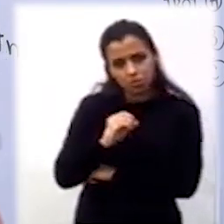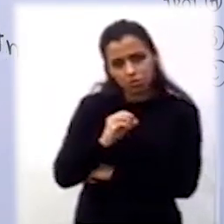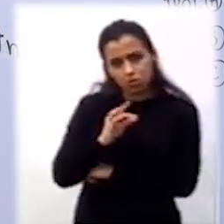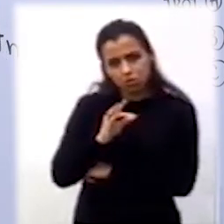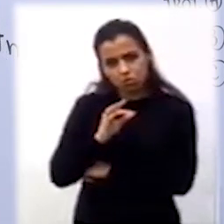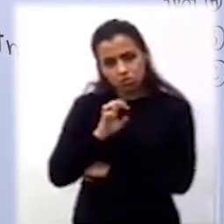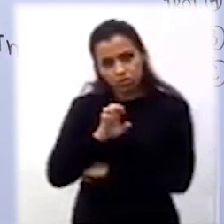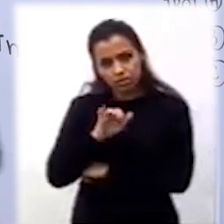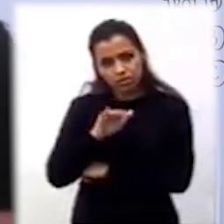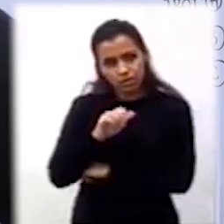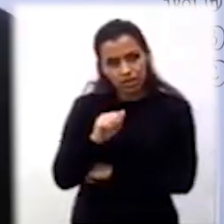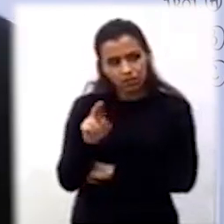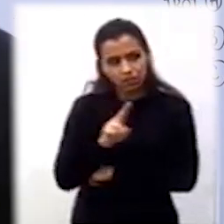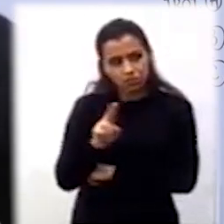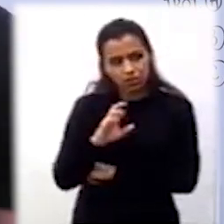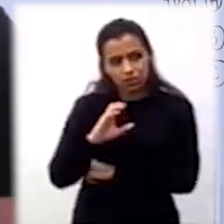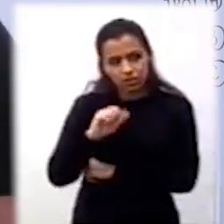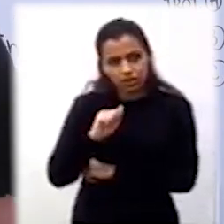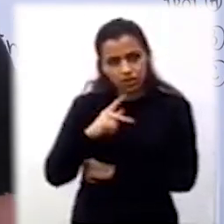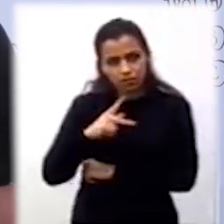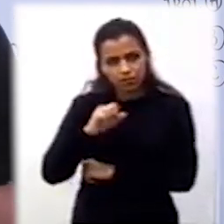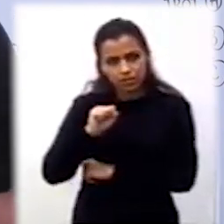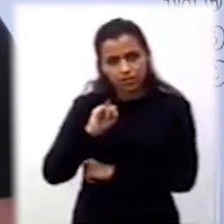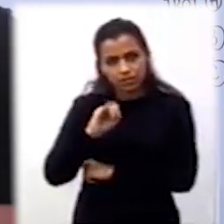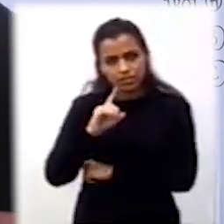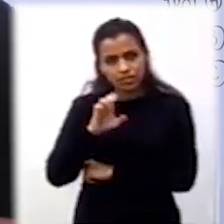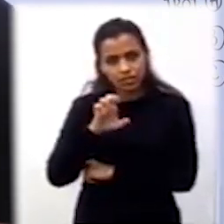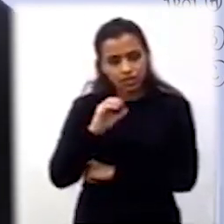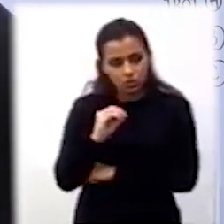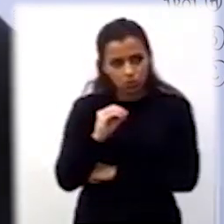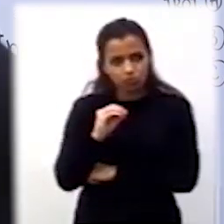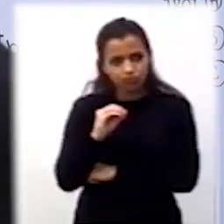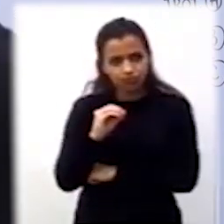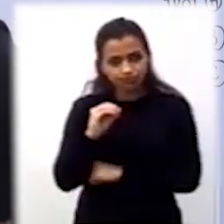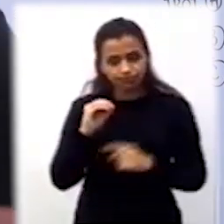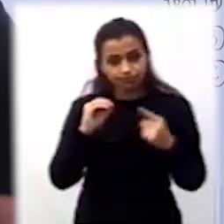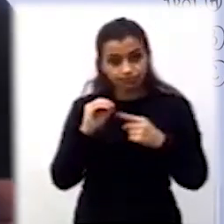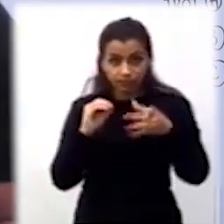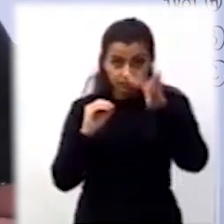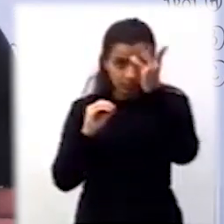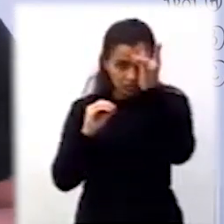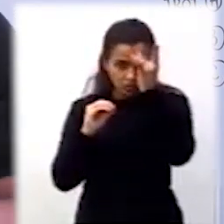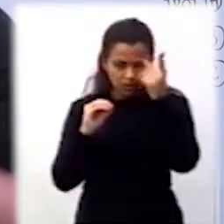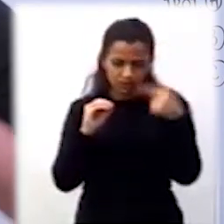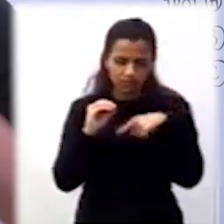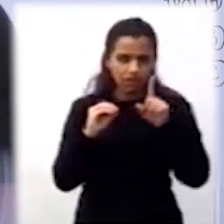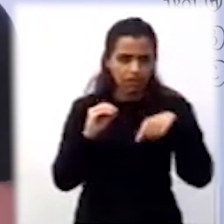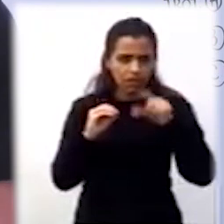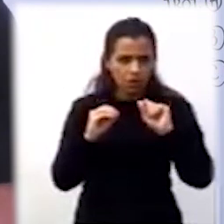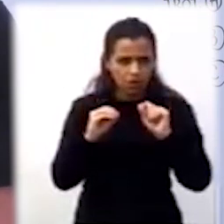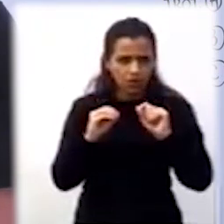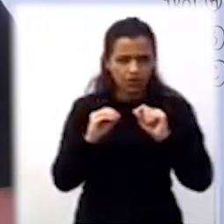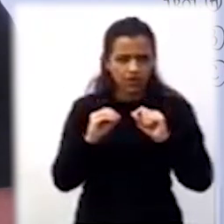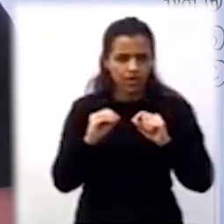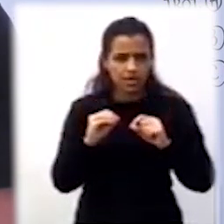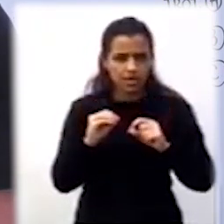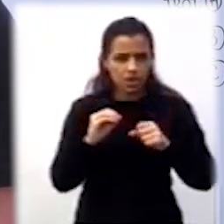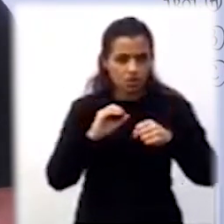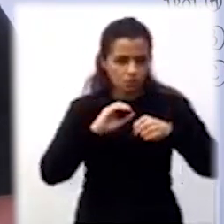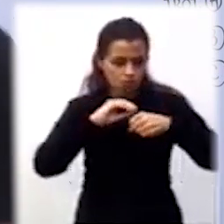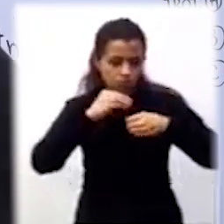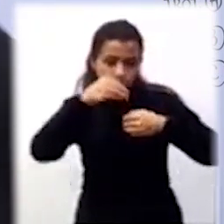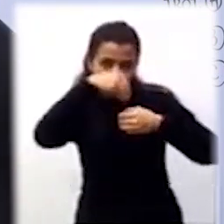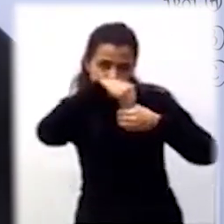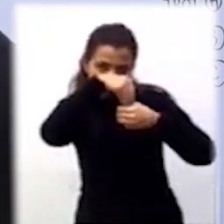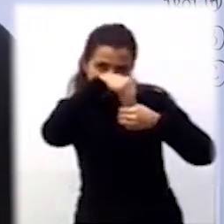Capsídio. Repete do outro lado aí comigo. Capsídio. Capsídio. O capsídio é como se fosse uma estrutura, uma carapaça,